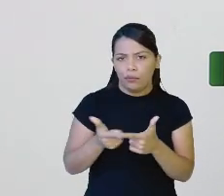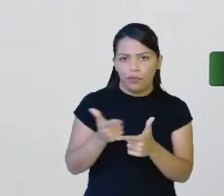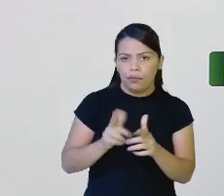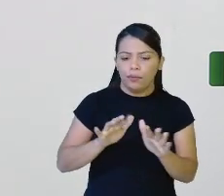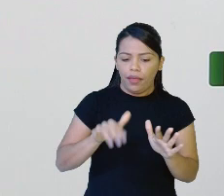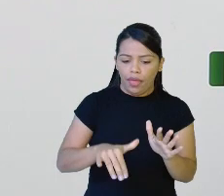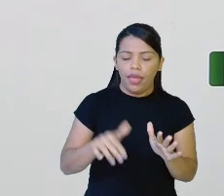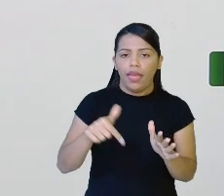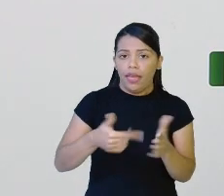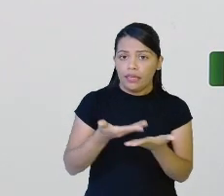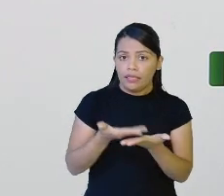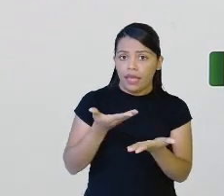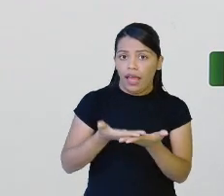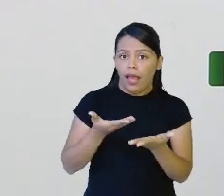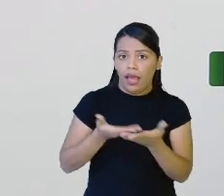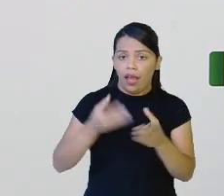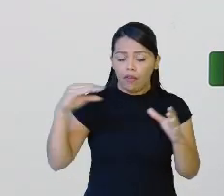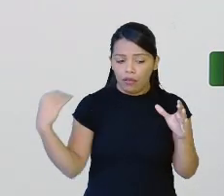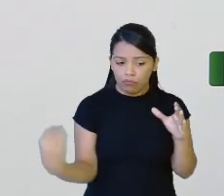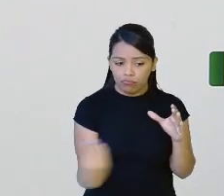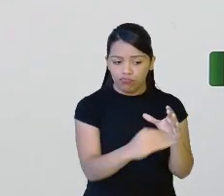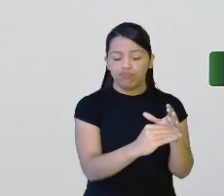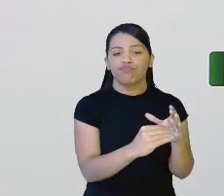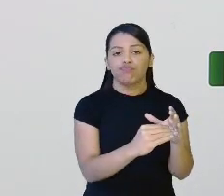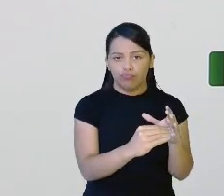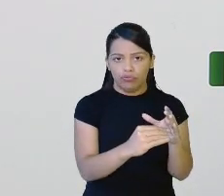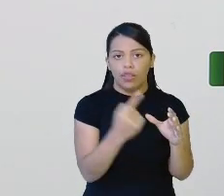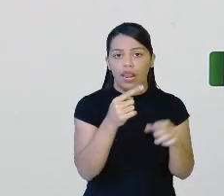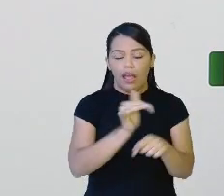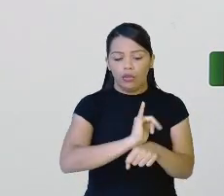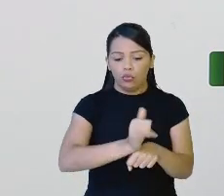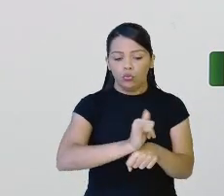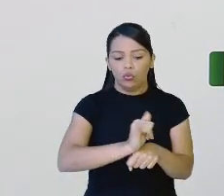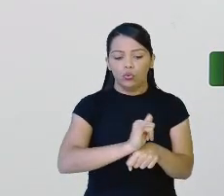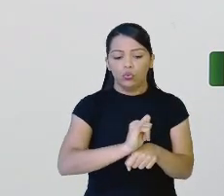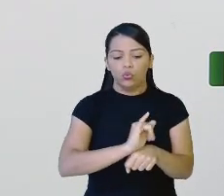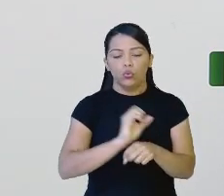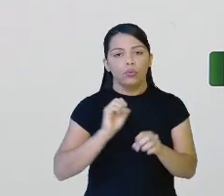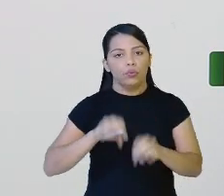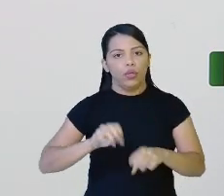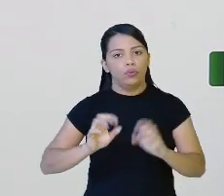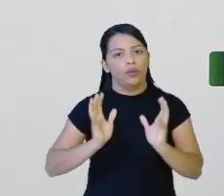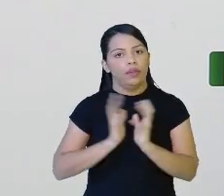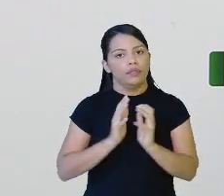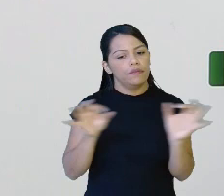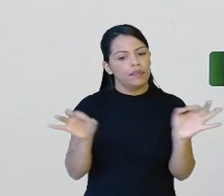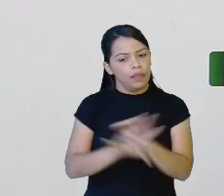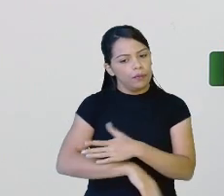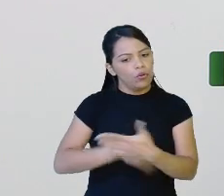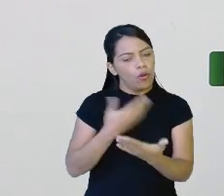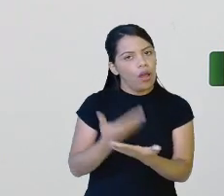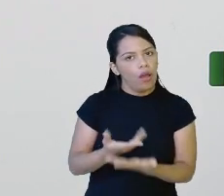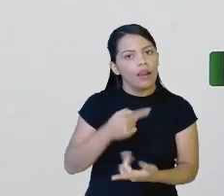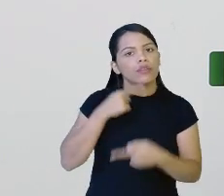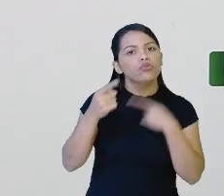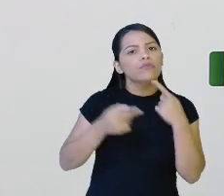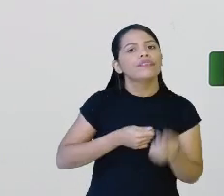aula vai ficar disponível no YouTube, no canal do Educa Recife. Terminou a aula, teve alguma